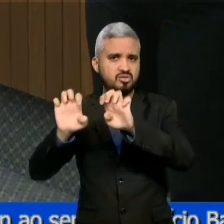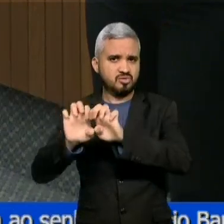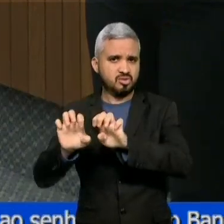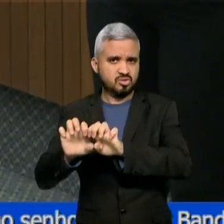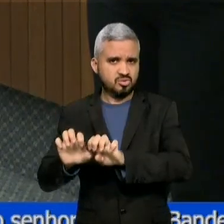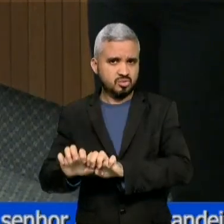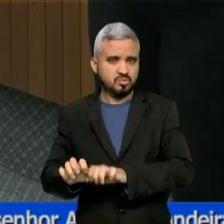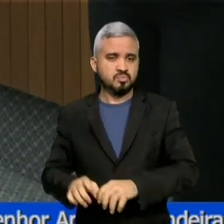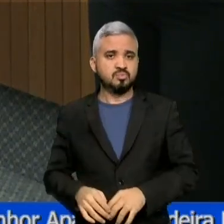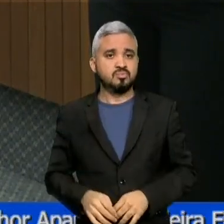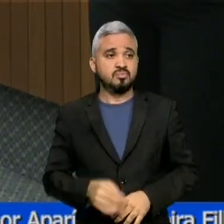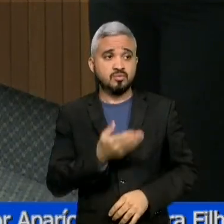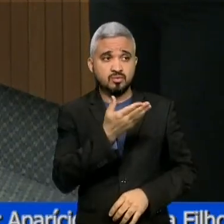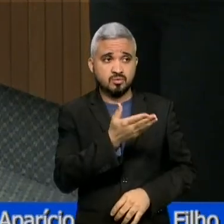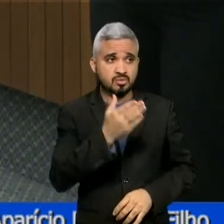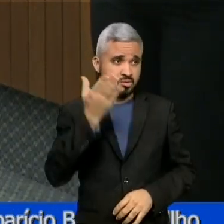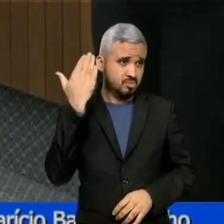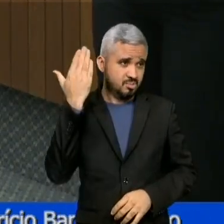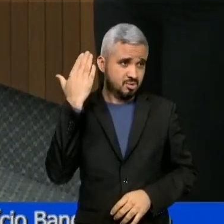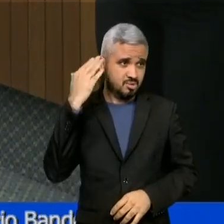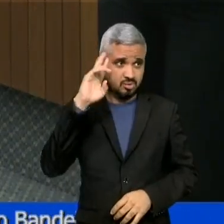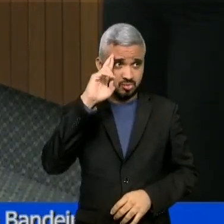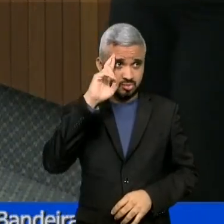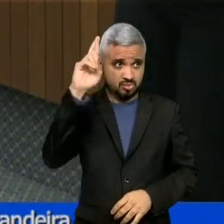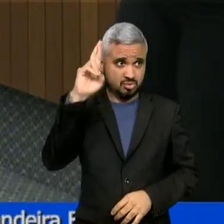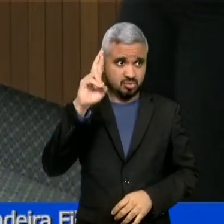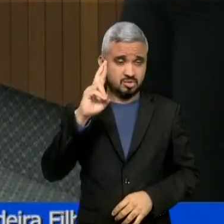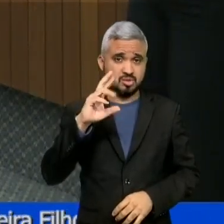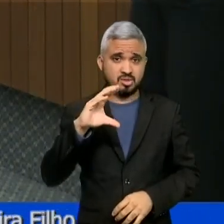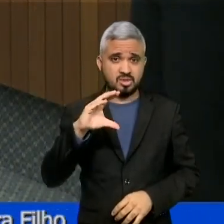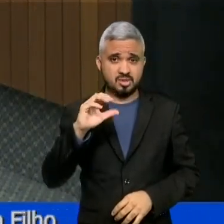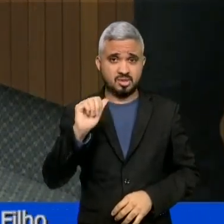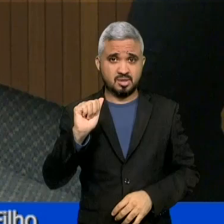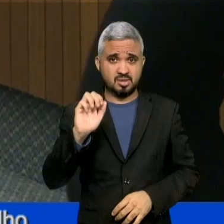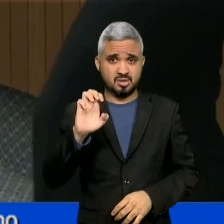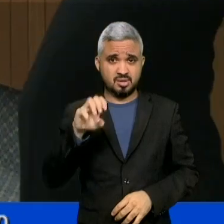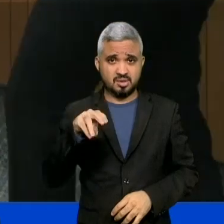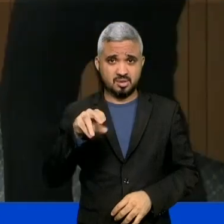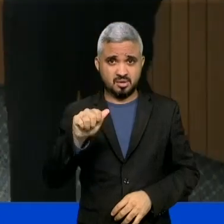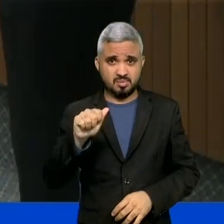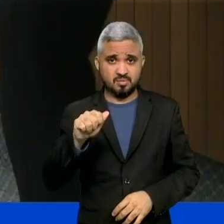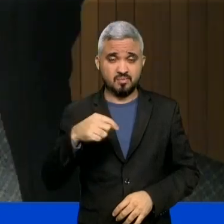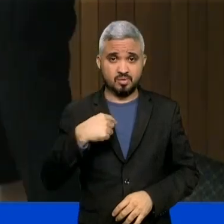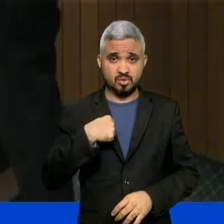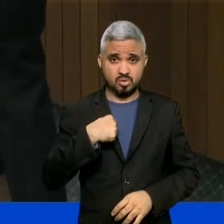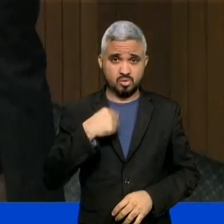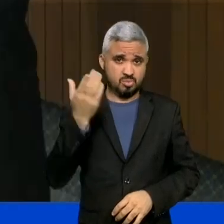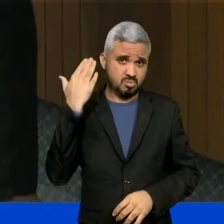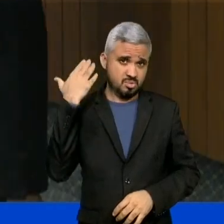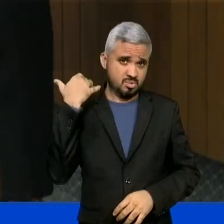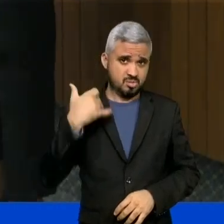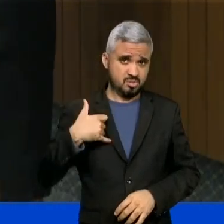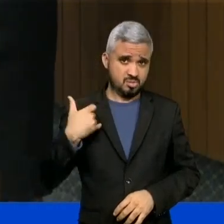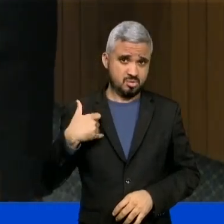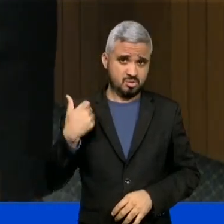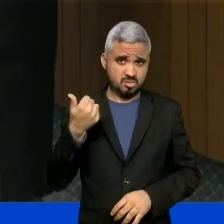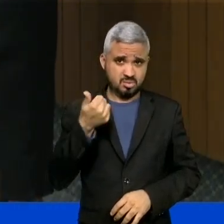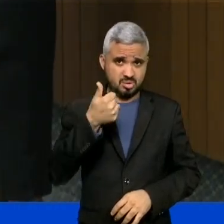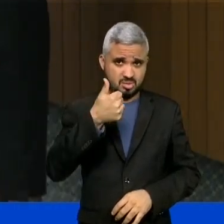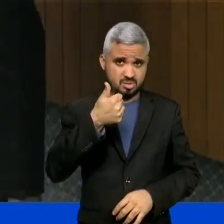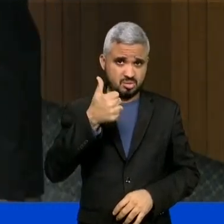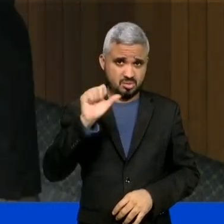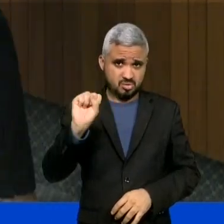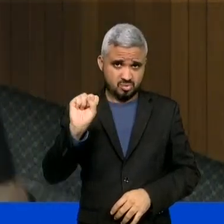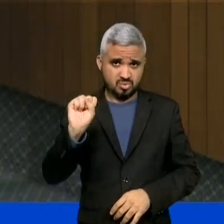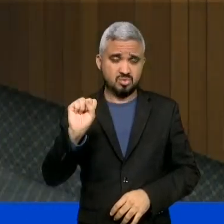como diretor na CAEMA, e eu com 18 anos militava ali junto com Madeira no PSDB, era da juventude